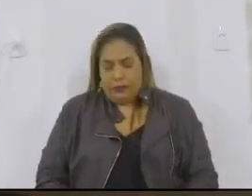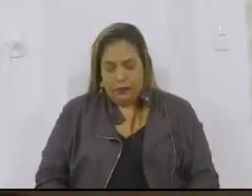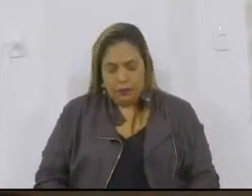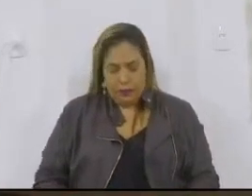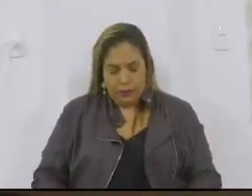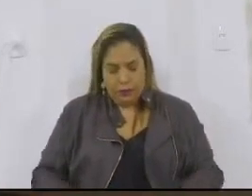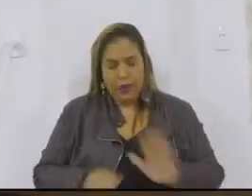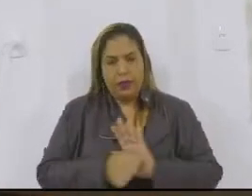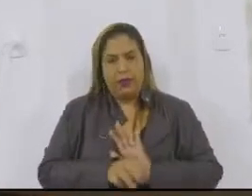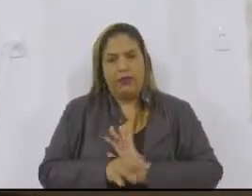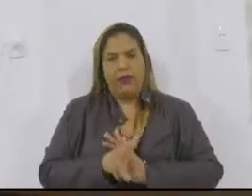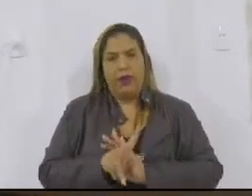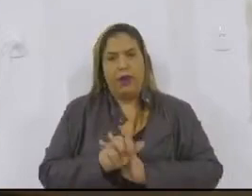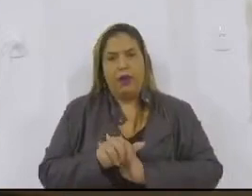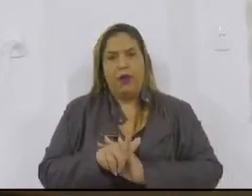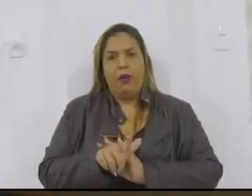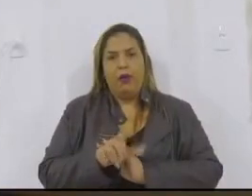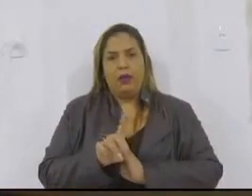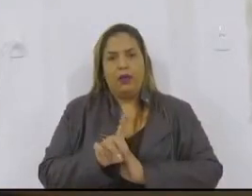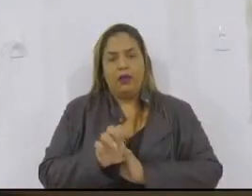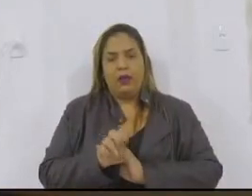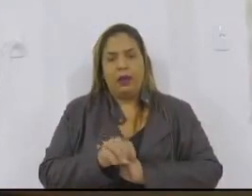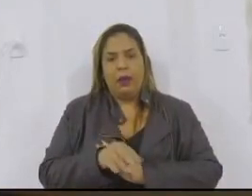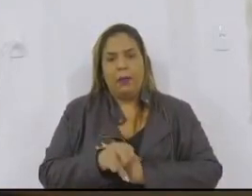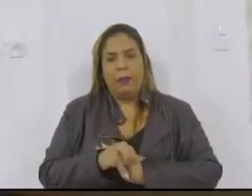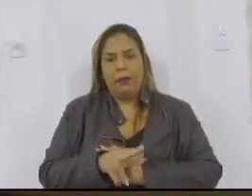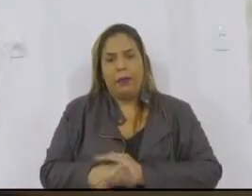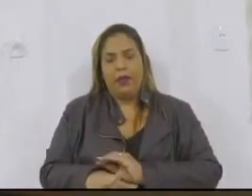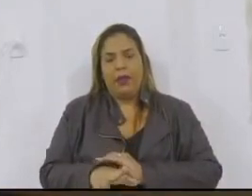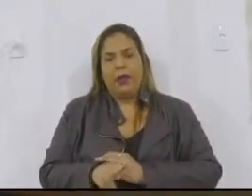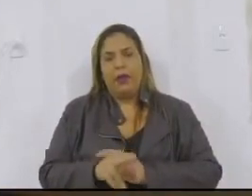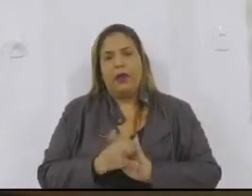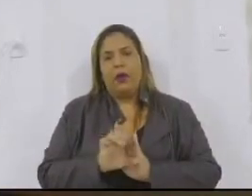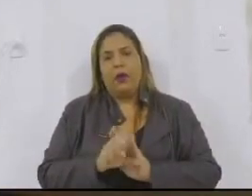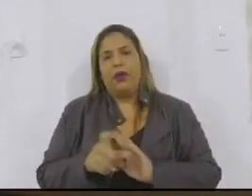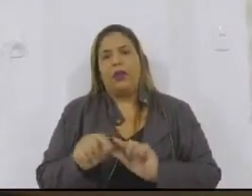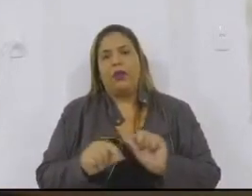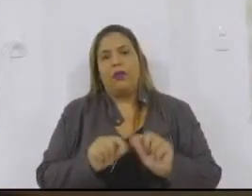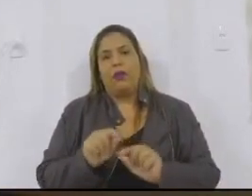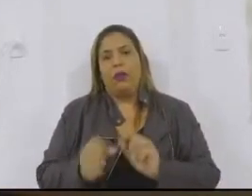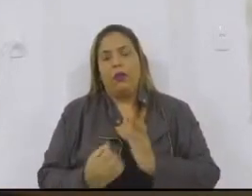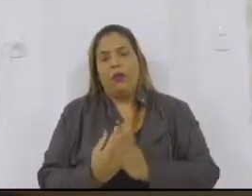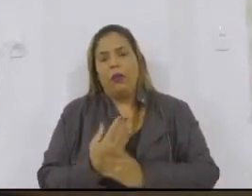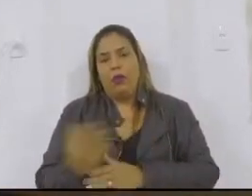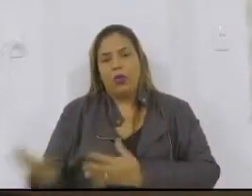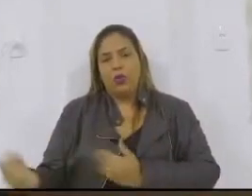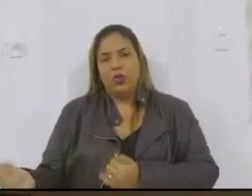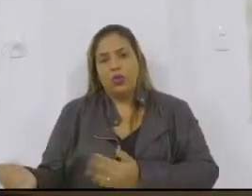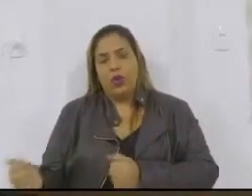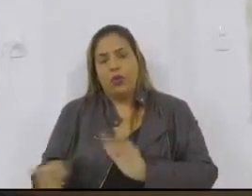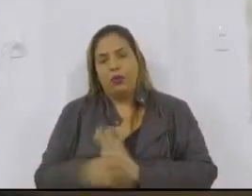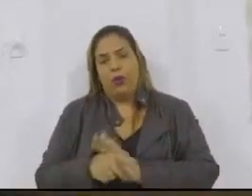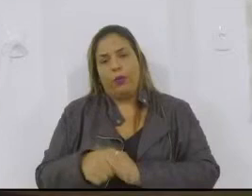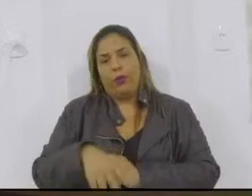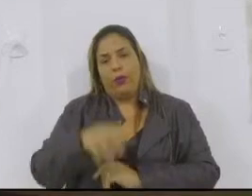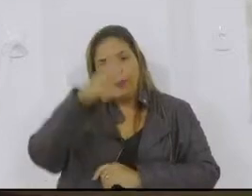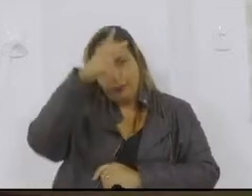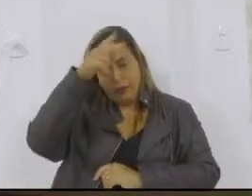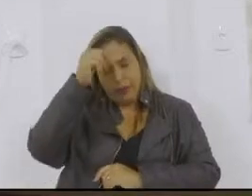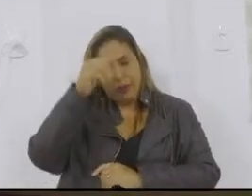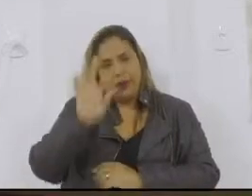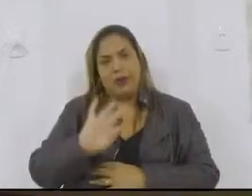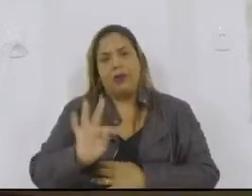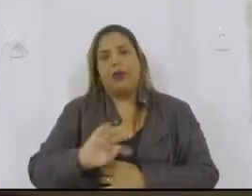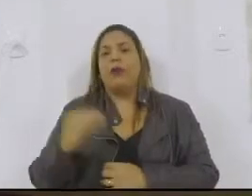Indicação do vereador Valdemir Gomes, indicando a criação da Coordenadoria da Juventude no município. Esta indicação se faz